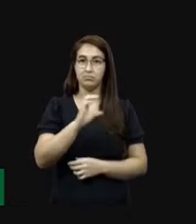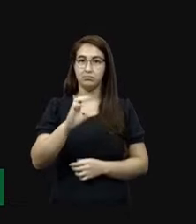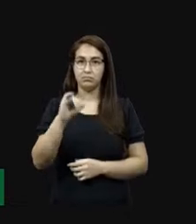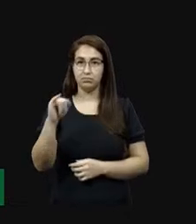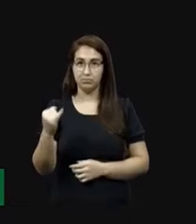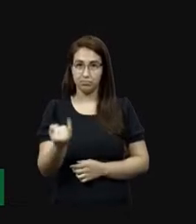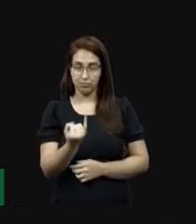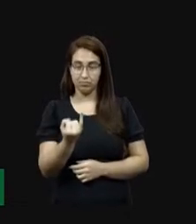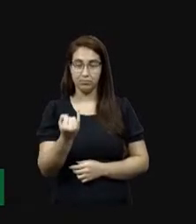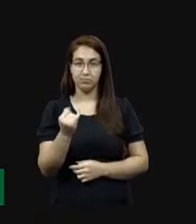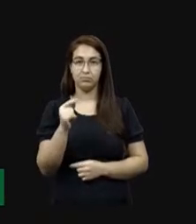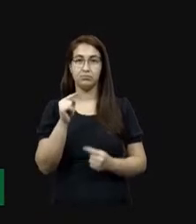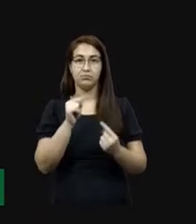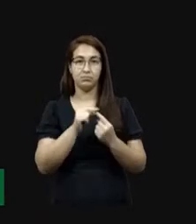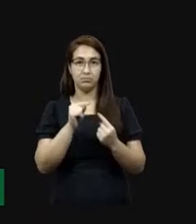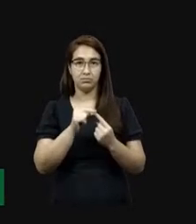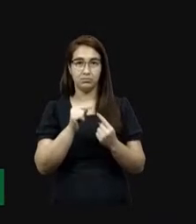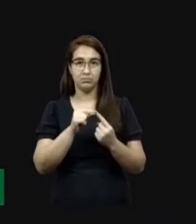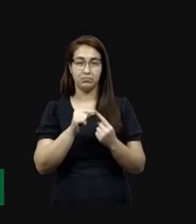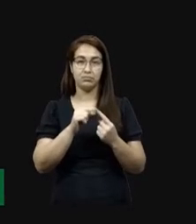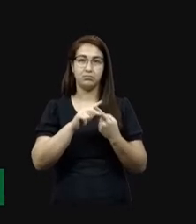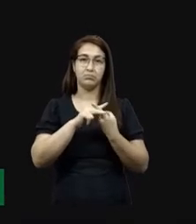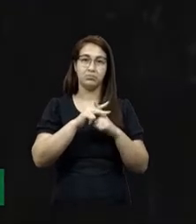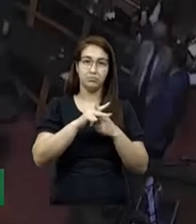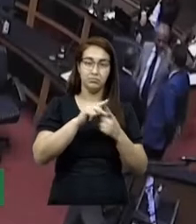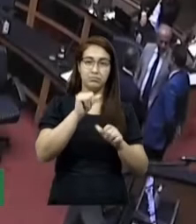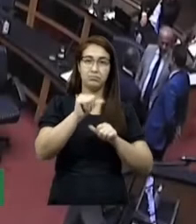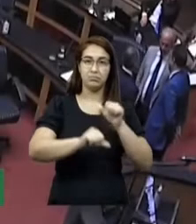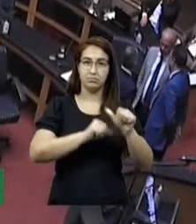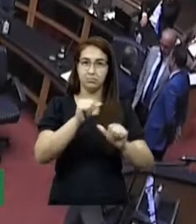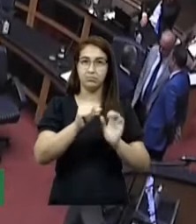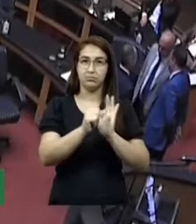Justiça pela manutenção do veto.